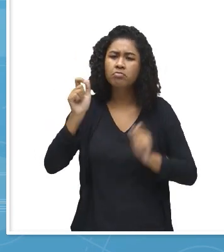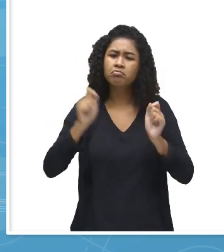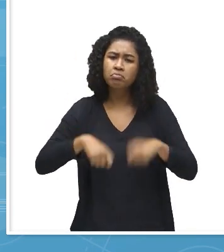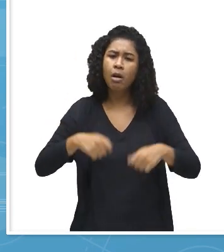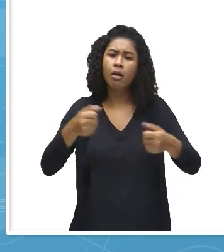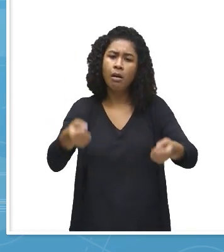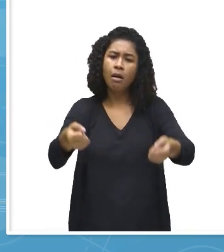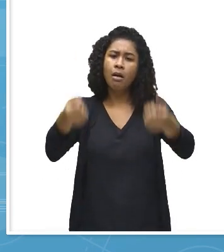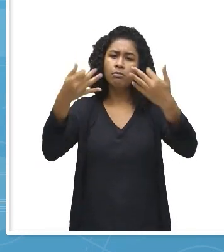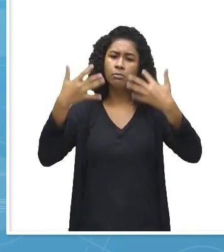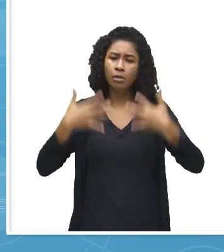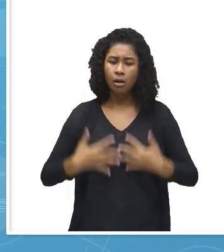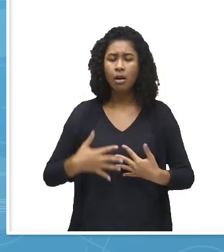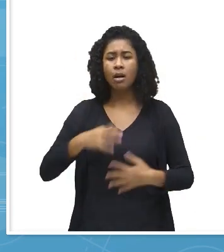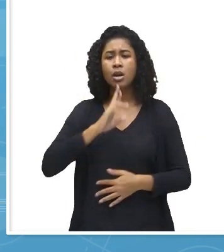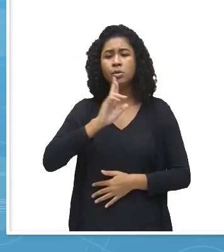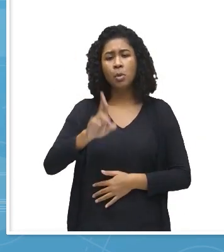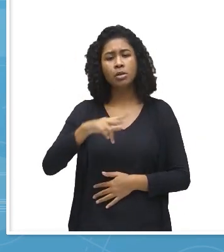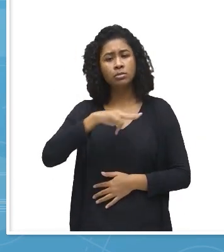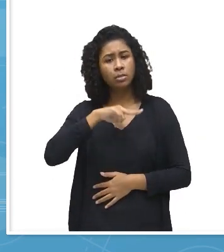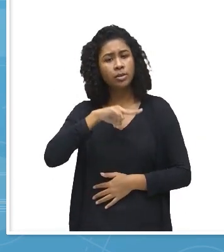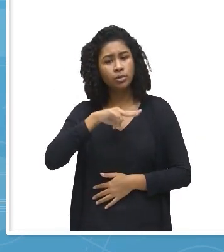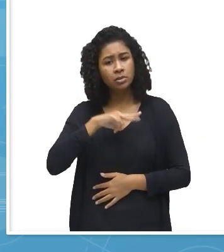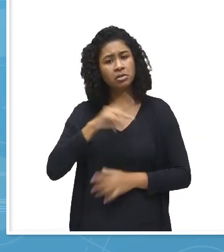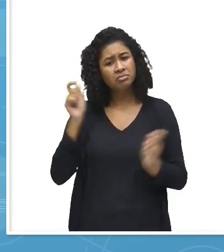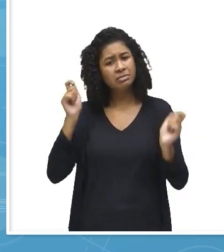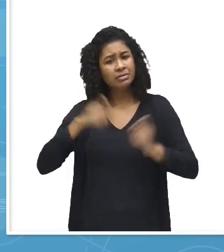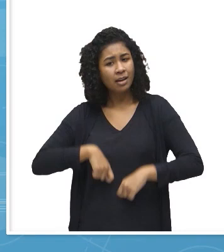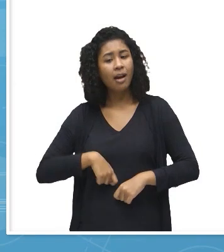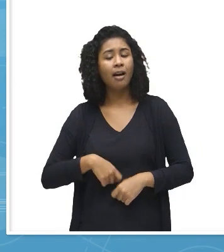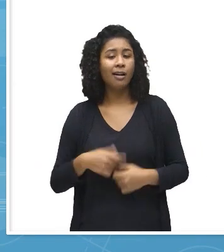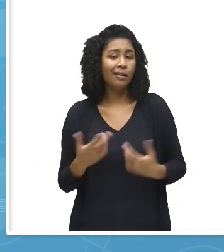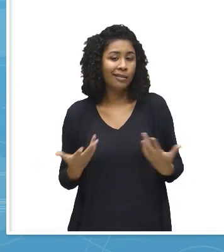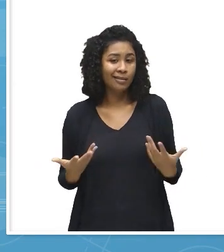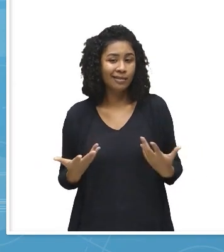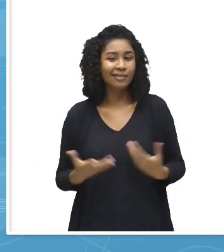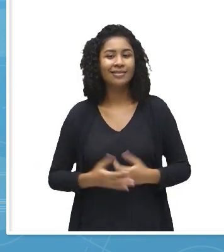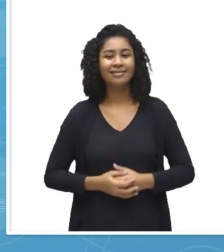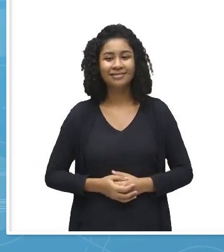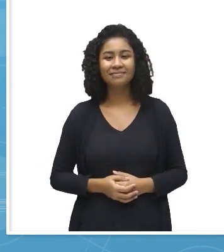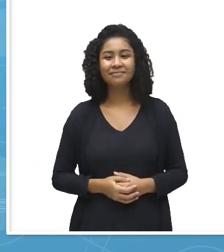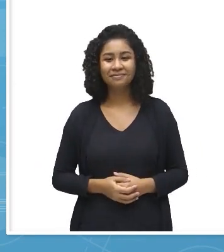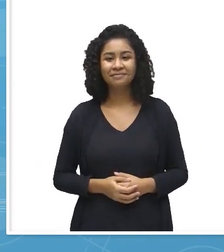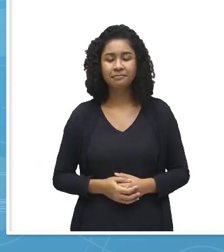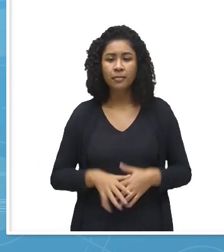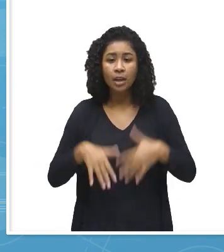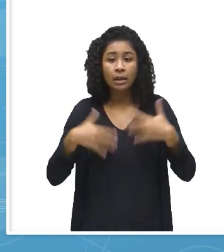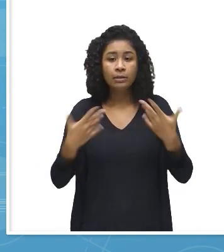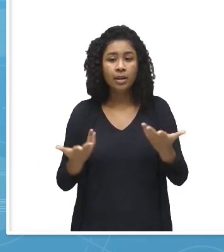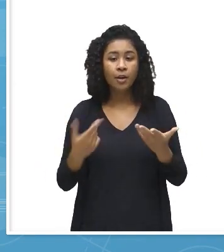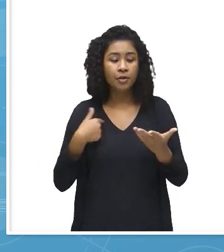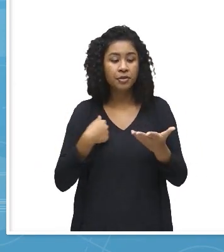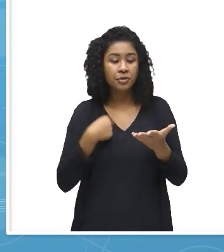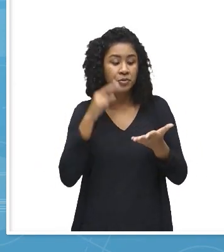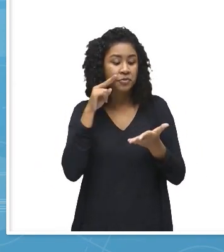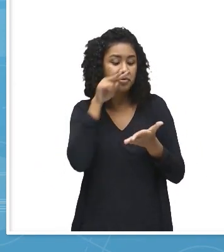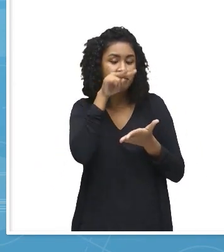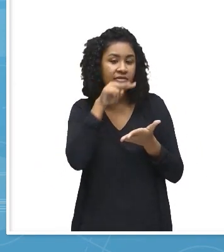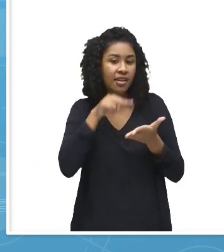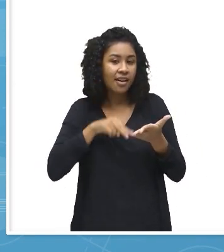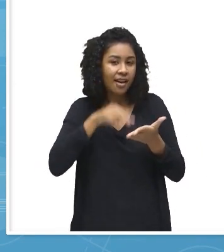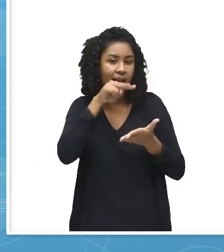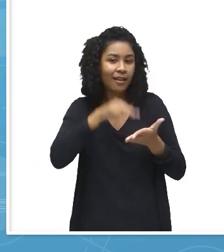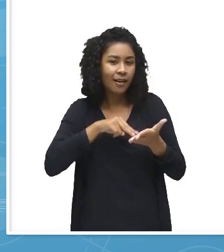de forma pessoal essa questão. Isso mesmo, com as próprias palavras de vocês. Então vou ver aqui no chat, né? Vou dar